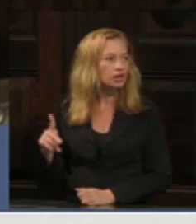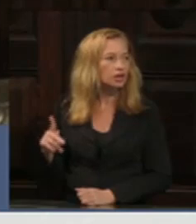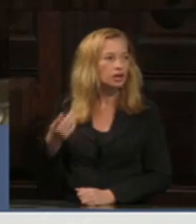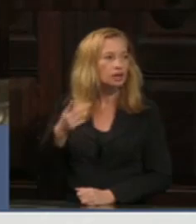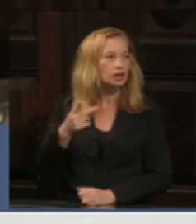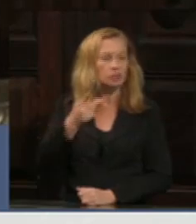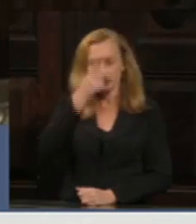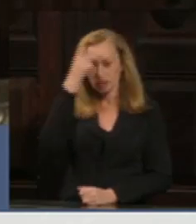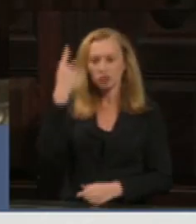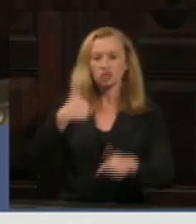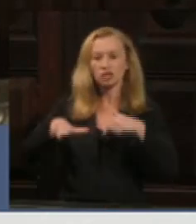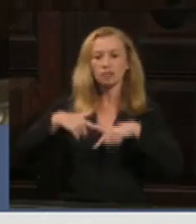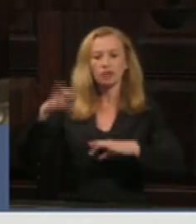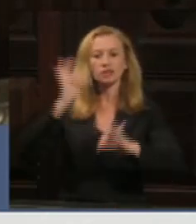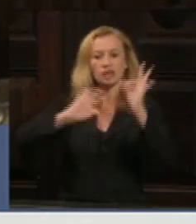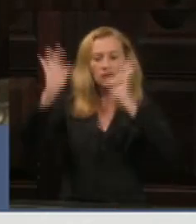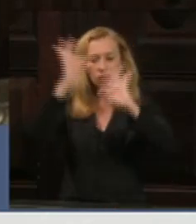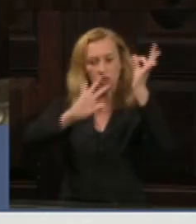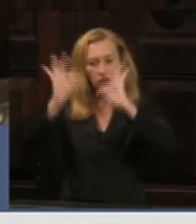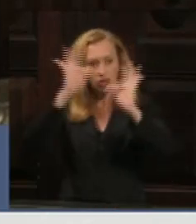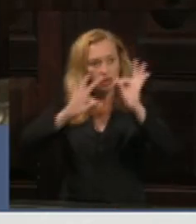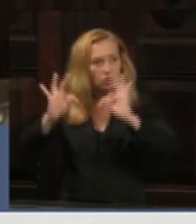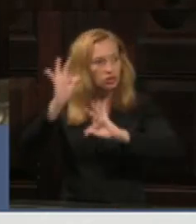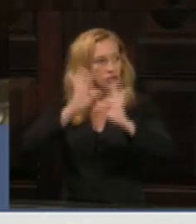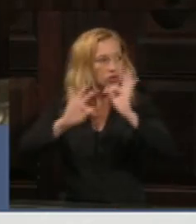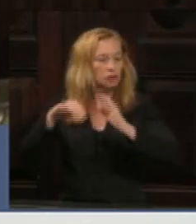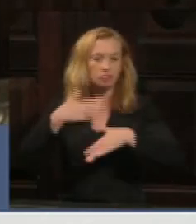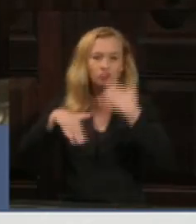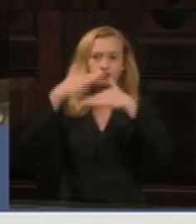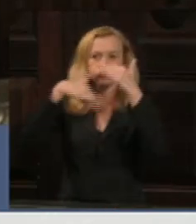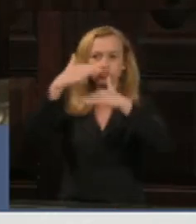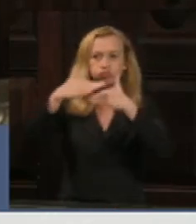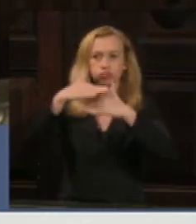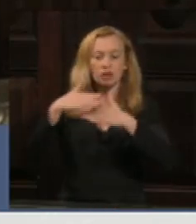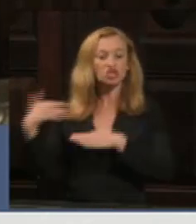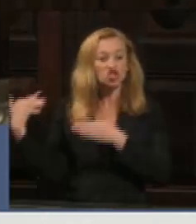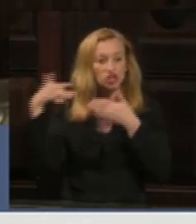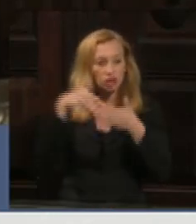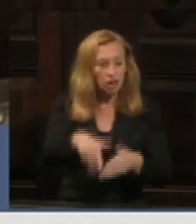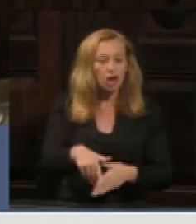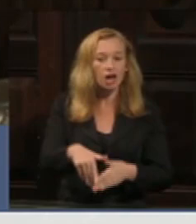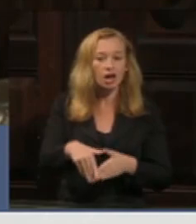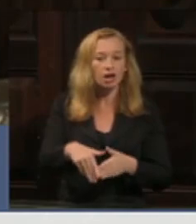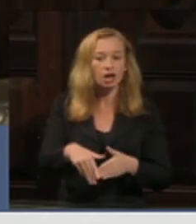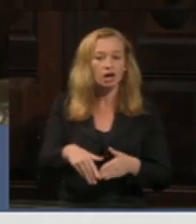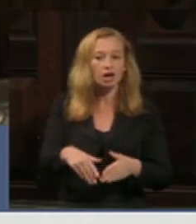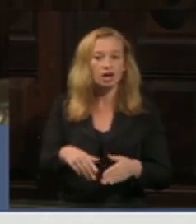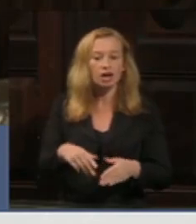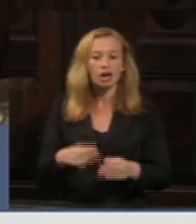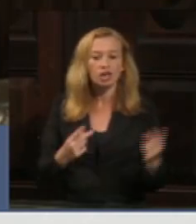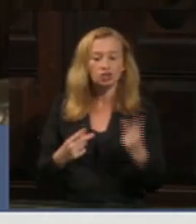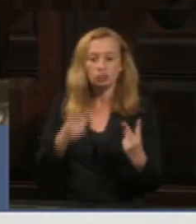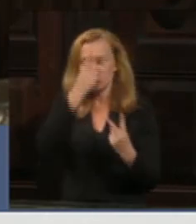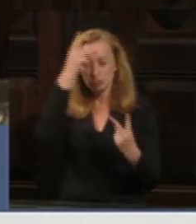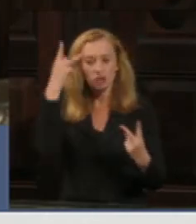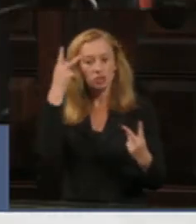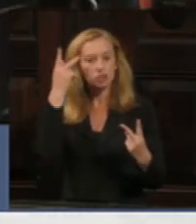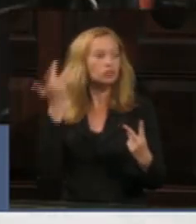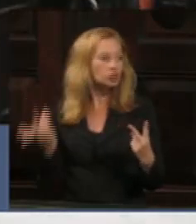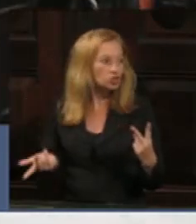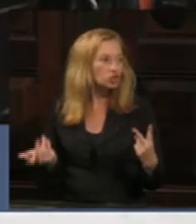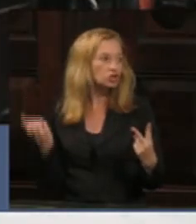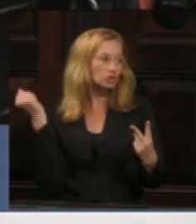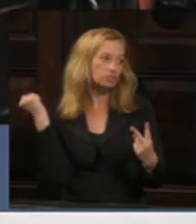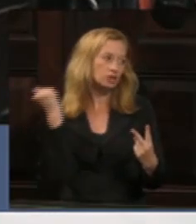tecnológicos tão requintados para chegar a autores de um crime que estava sendo considerado